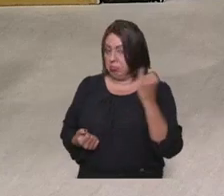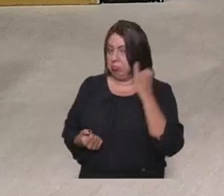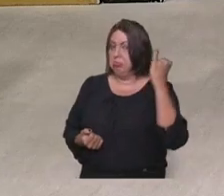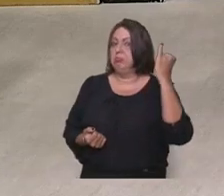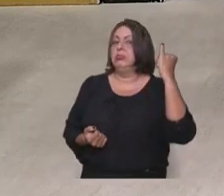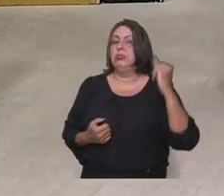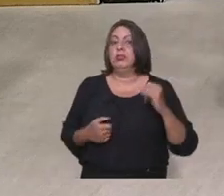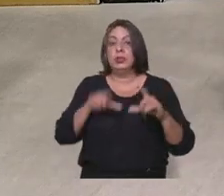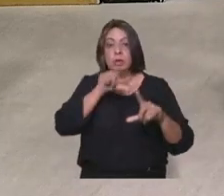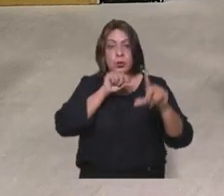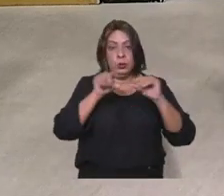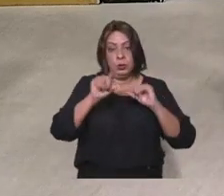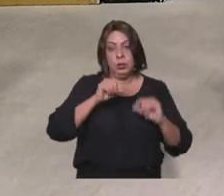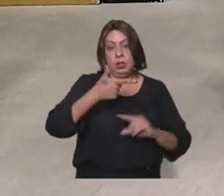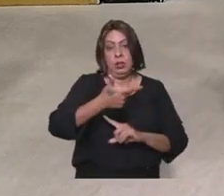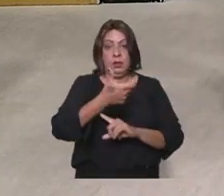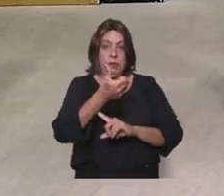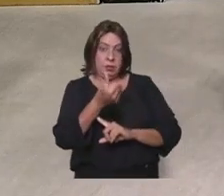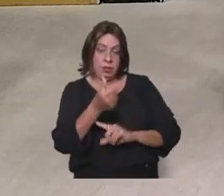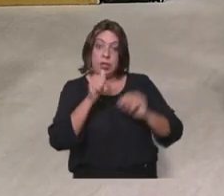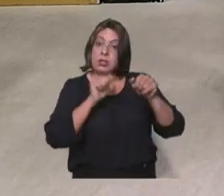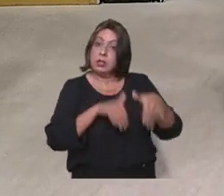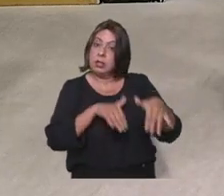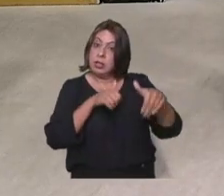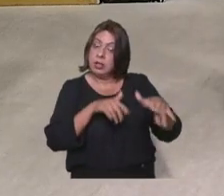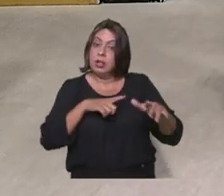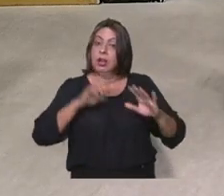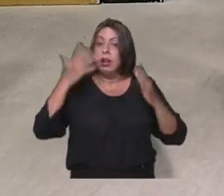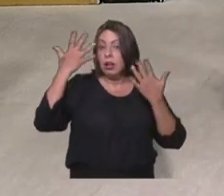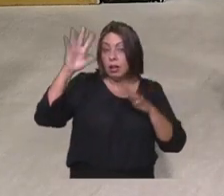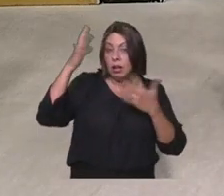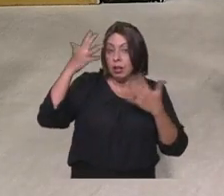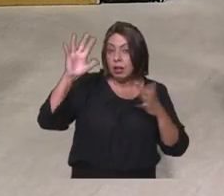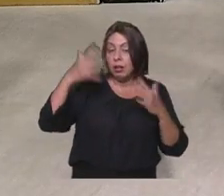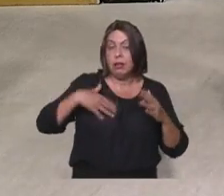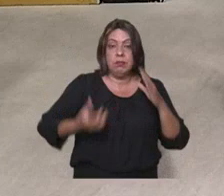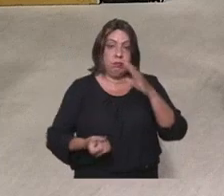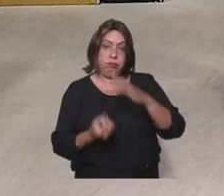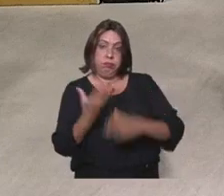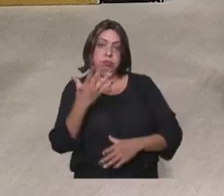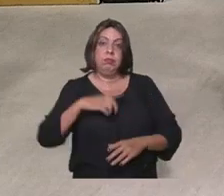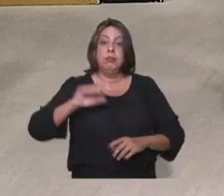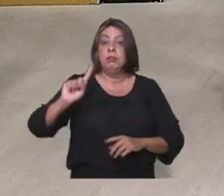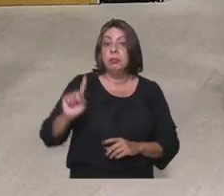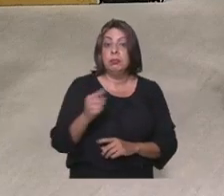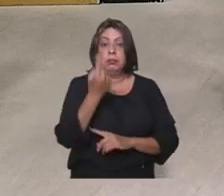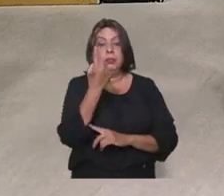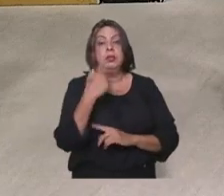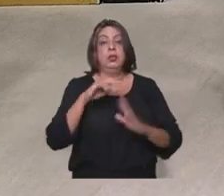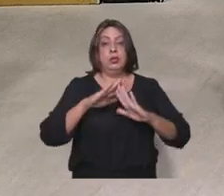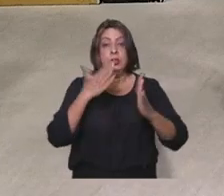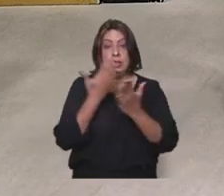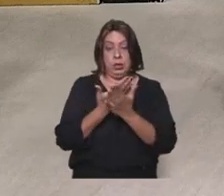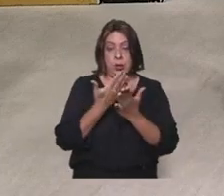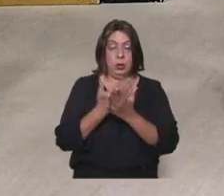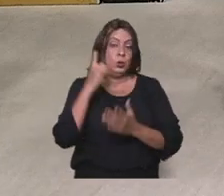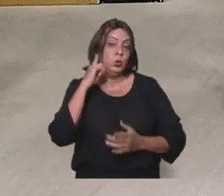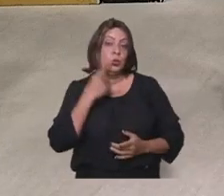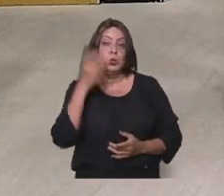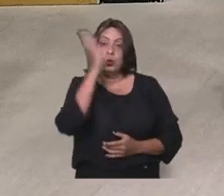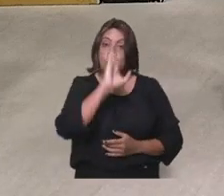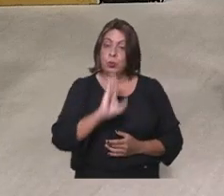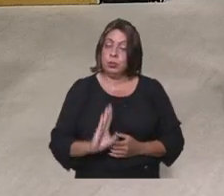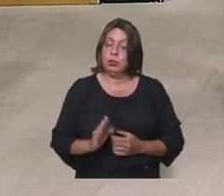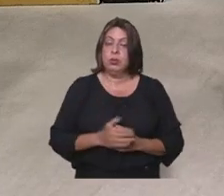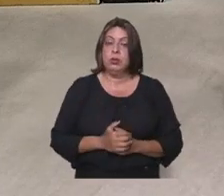hein? E a escolha do dia 26 de setembro é uma homenagem à criação da primeira escola de surdos do Brasil.